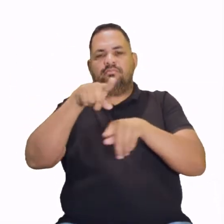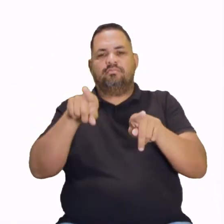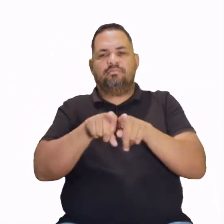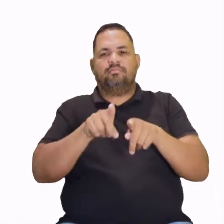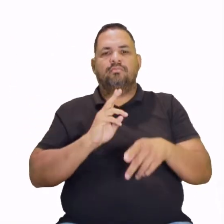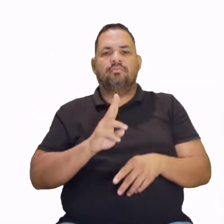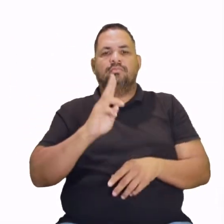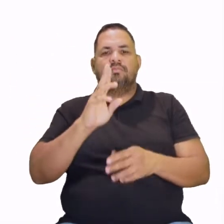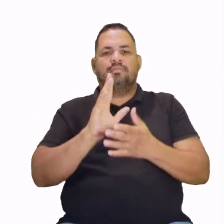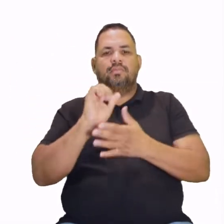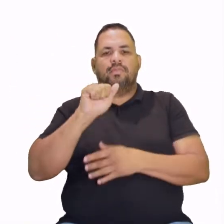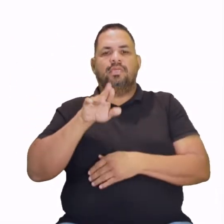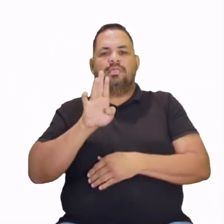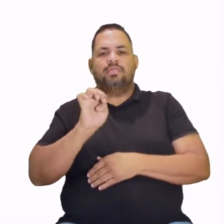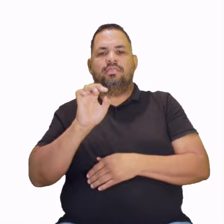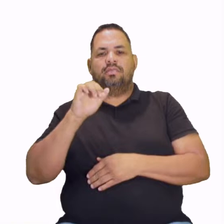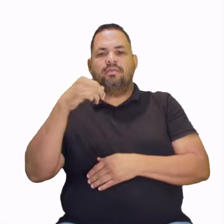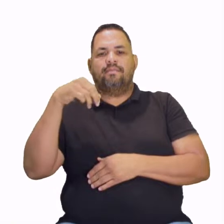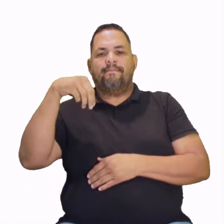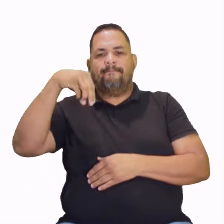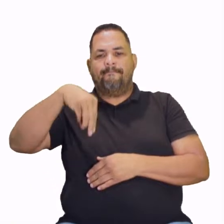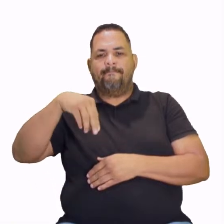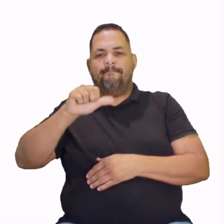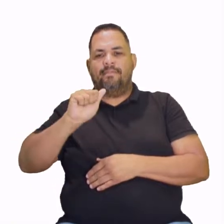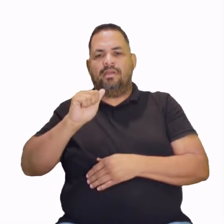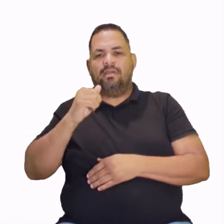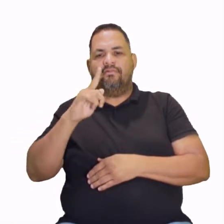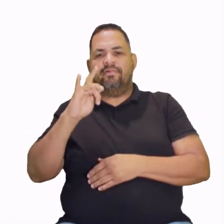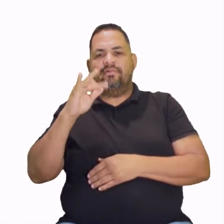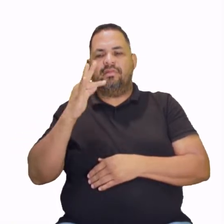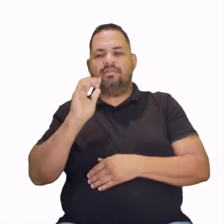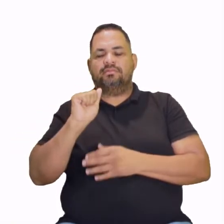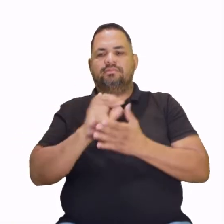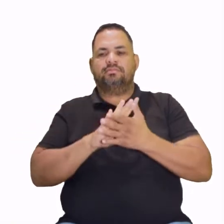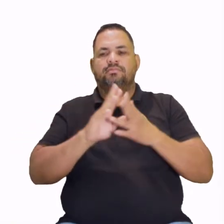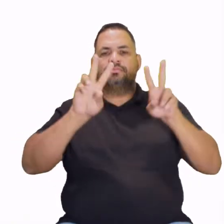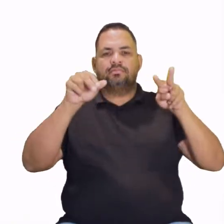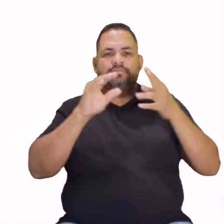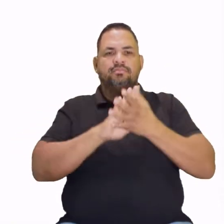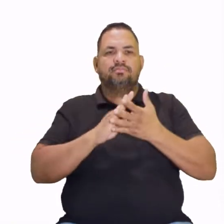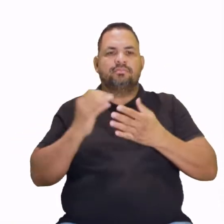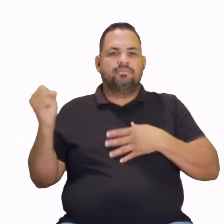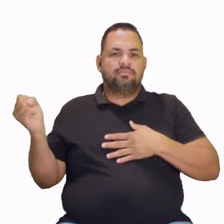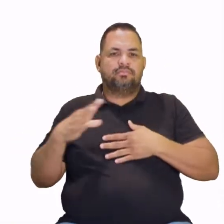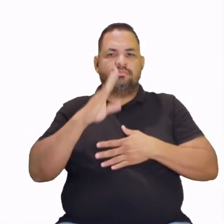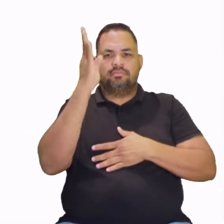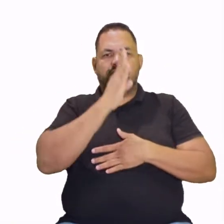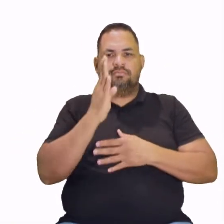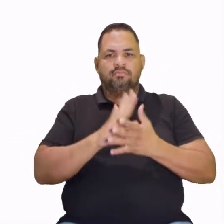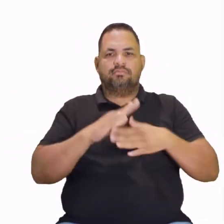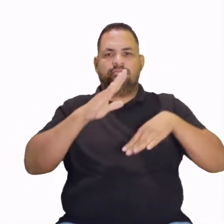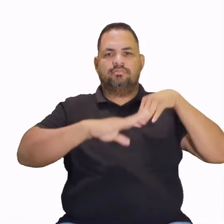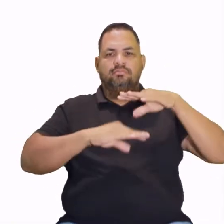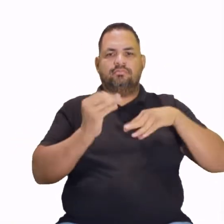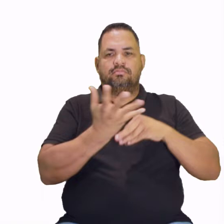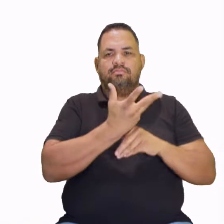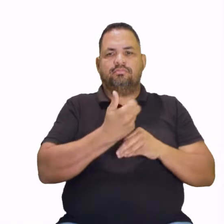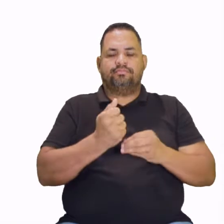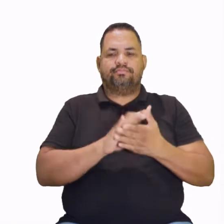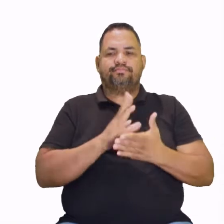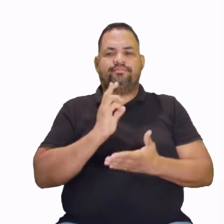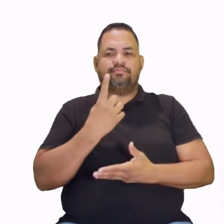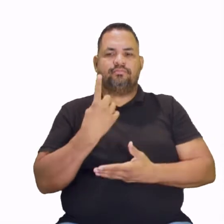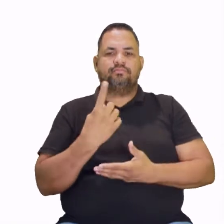a aula, que é Anita Malfatti. Então, estudante, o nosso tema é modernismo brasileiro e artistas, né? Parte 1, vamos